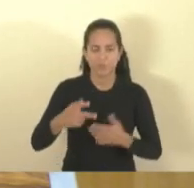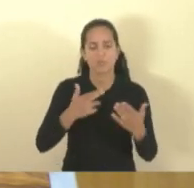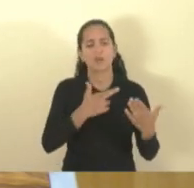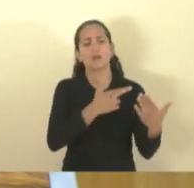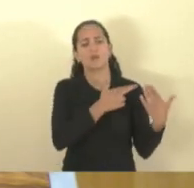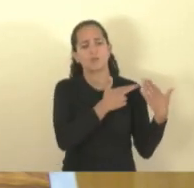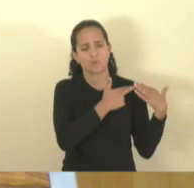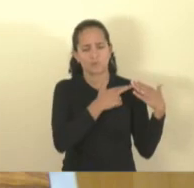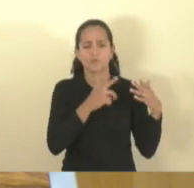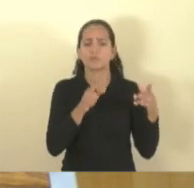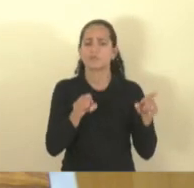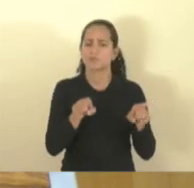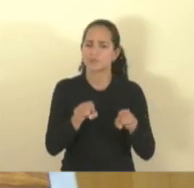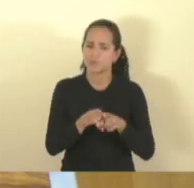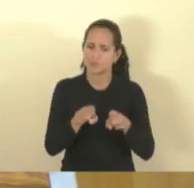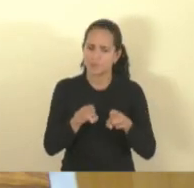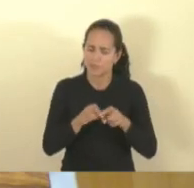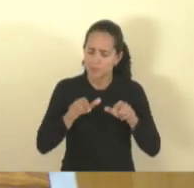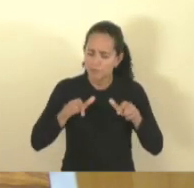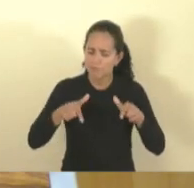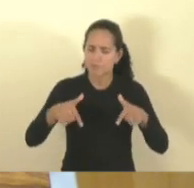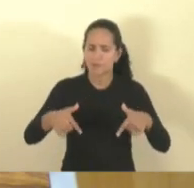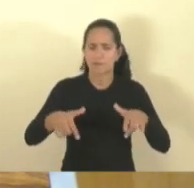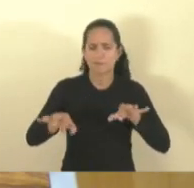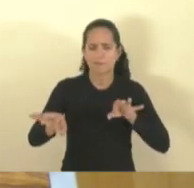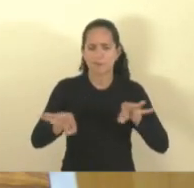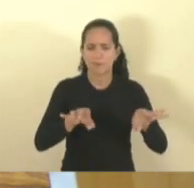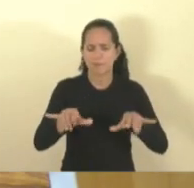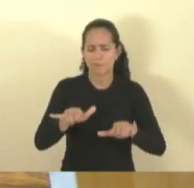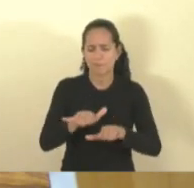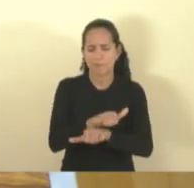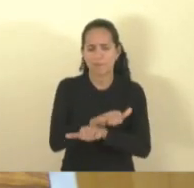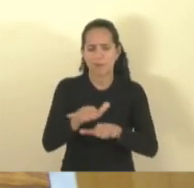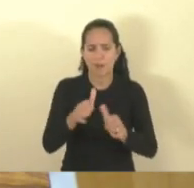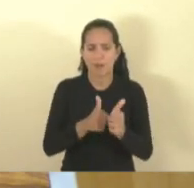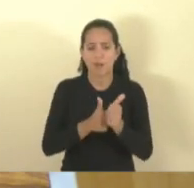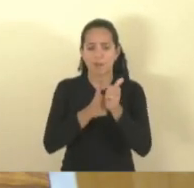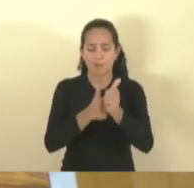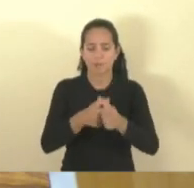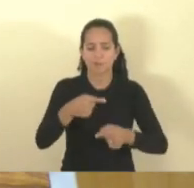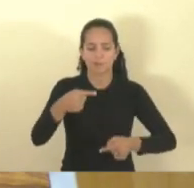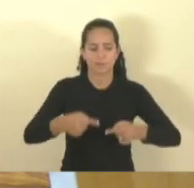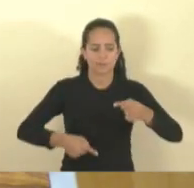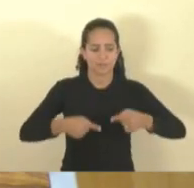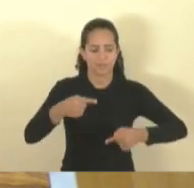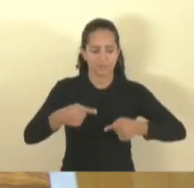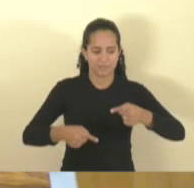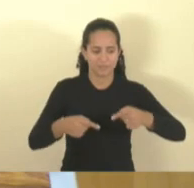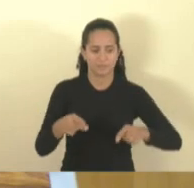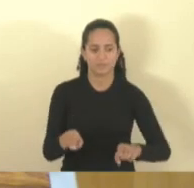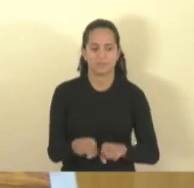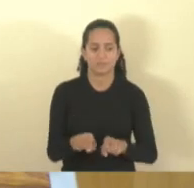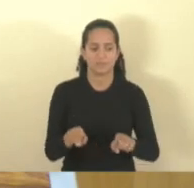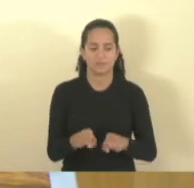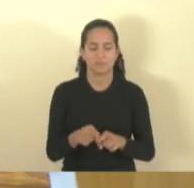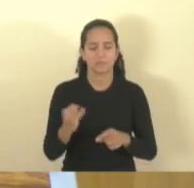compromisso em implementar, formular, acompanhar políticas públicas, ser uma base de